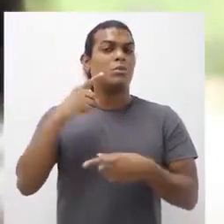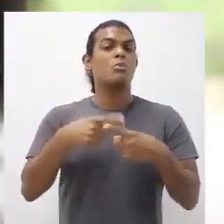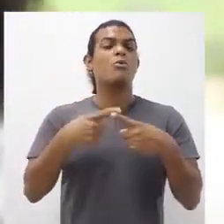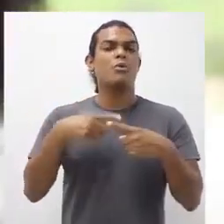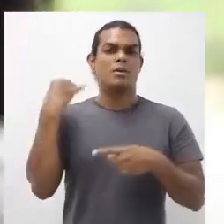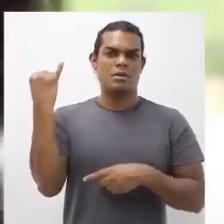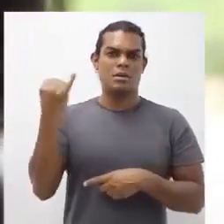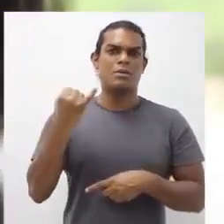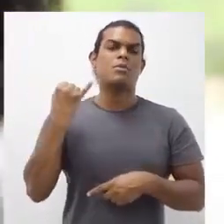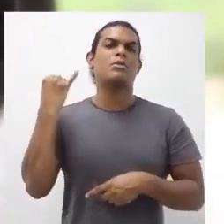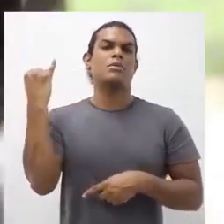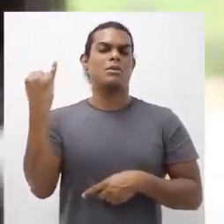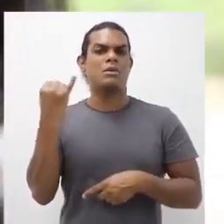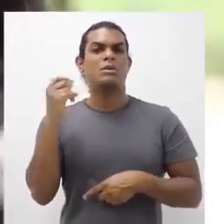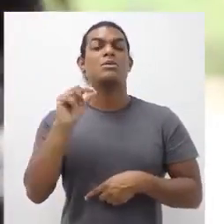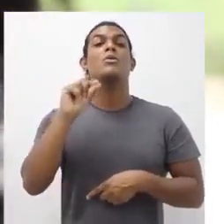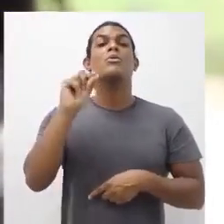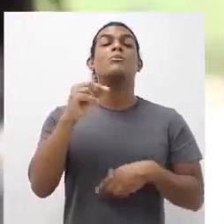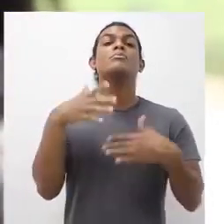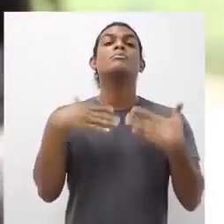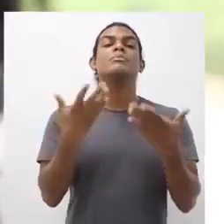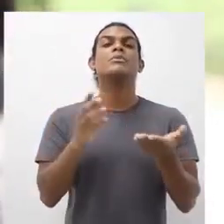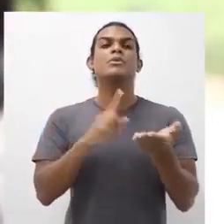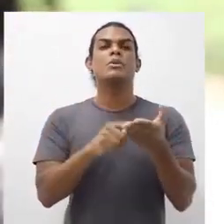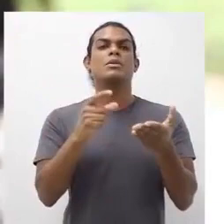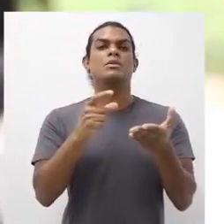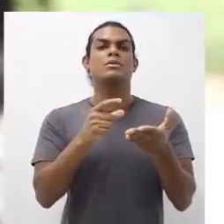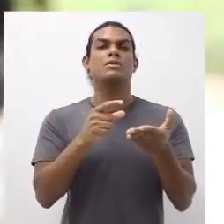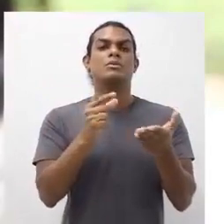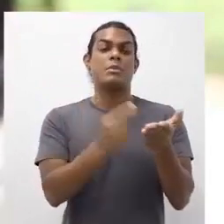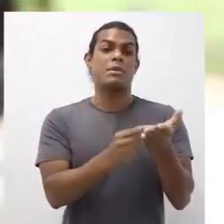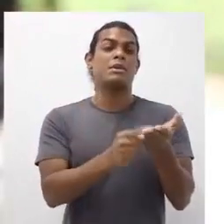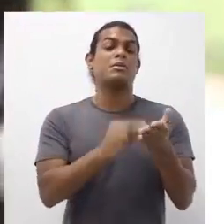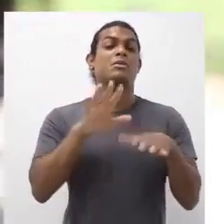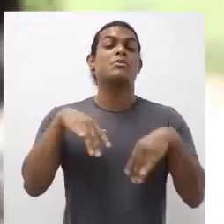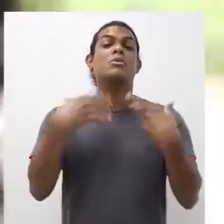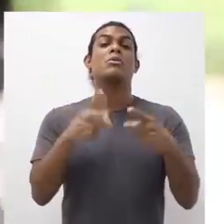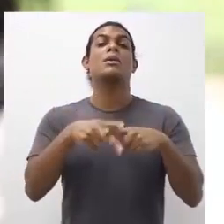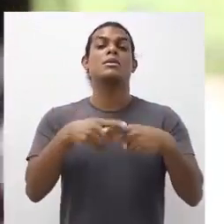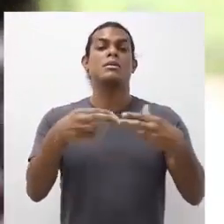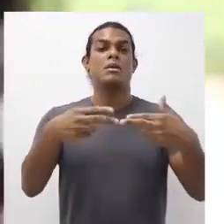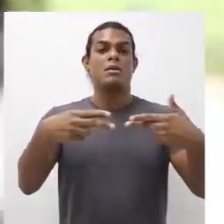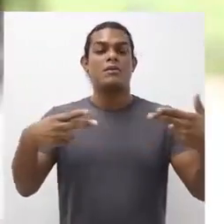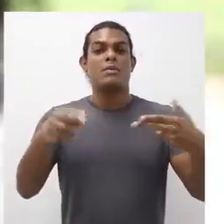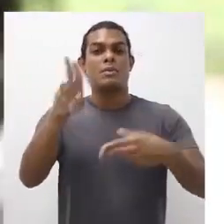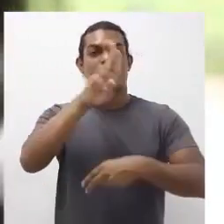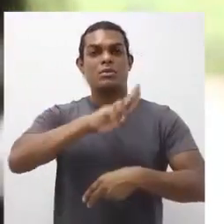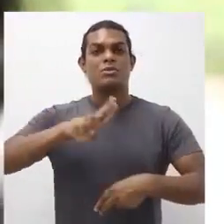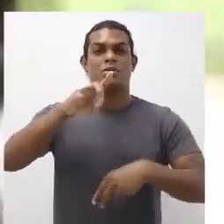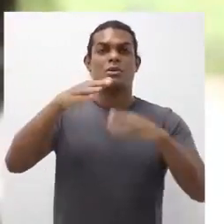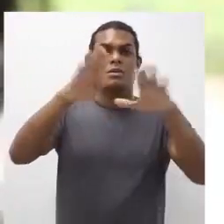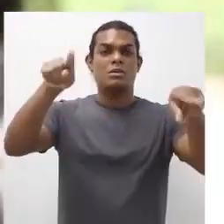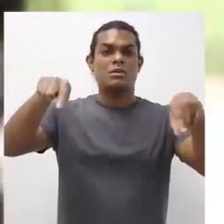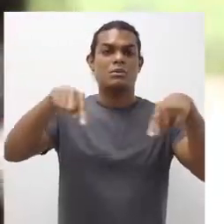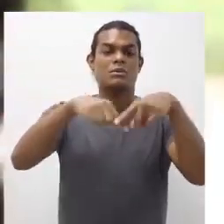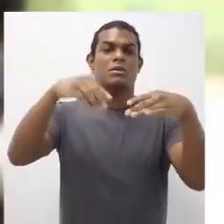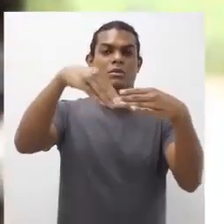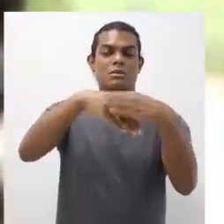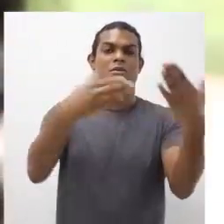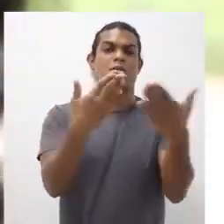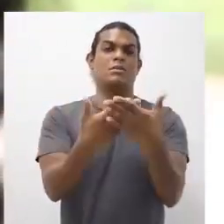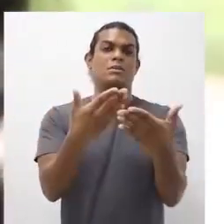quais são essas ferramentas, quais são esses aplicativos que estão disponibilizados nesse material e como é que ele pode fazer